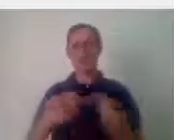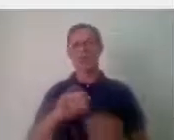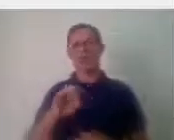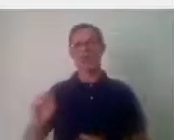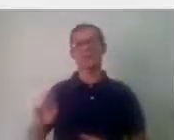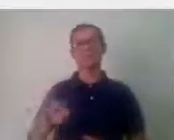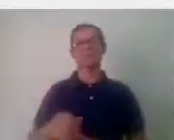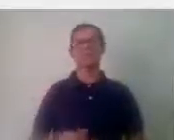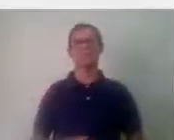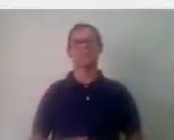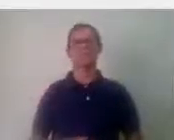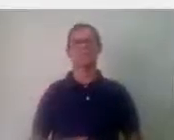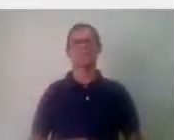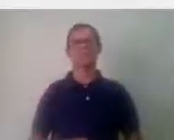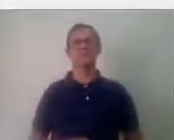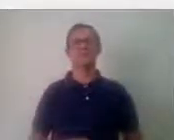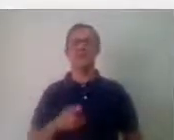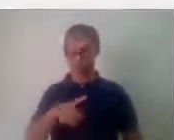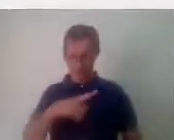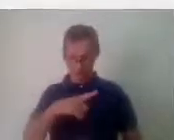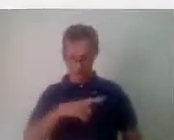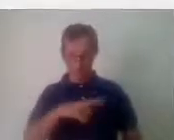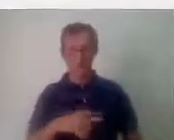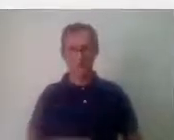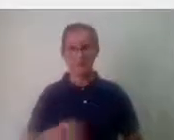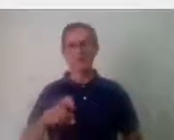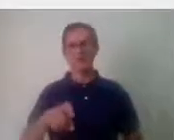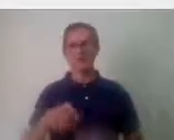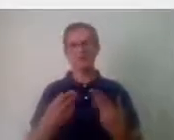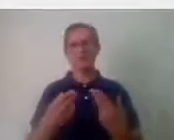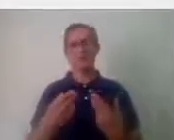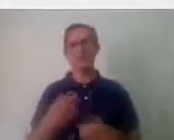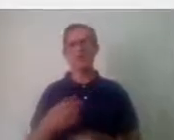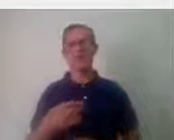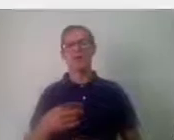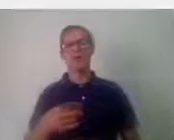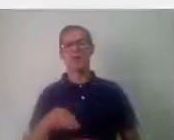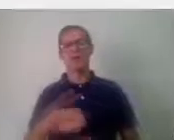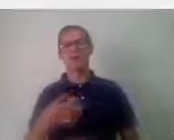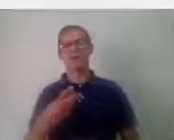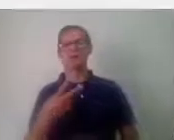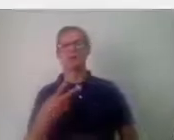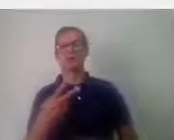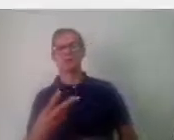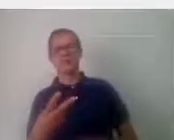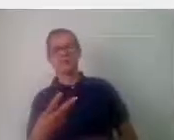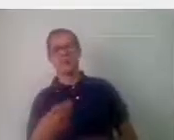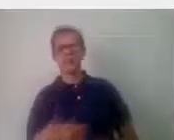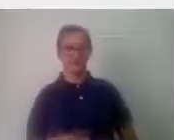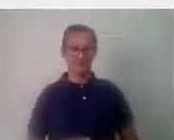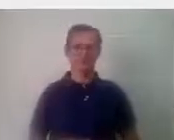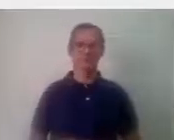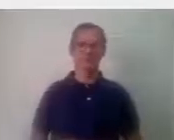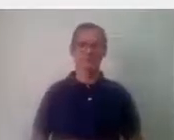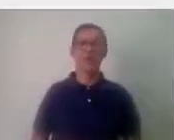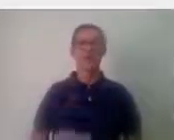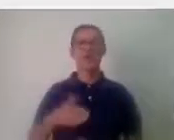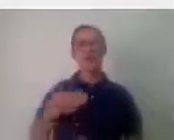0. Aí você vai chegar que x é igual a mais ou menos 2, tá?